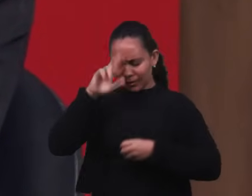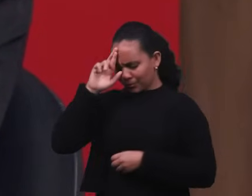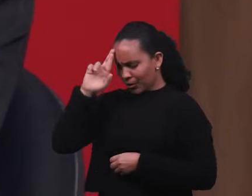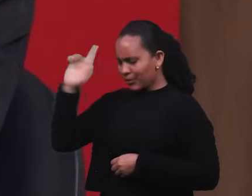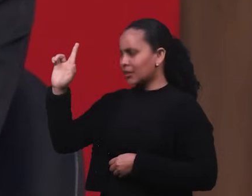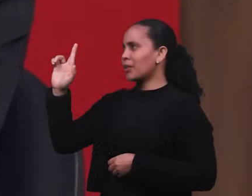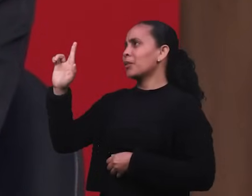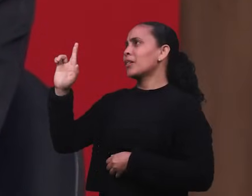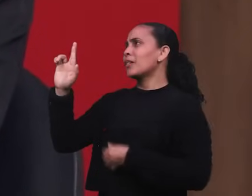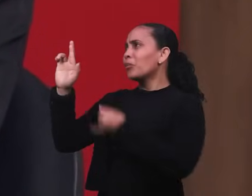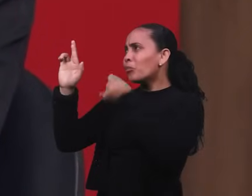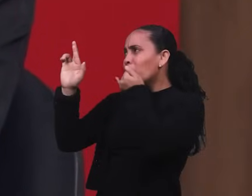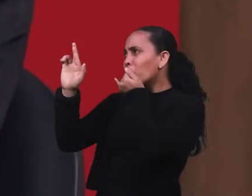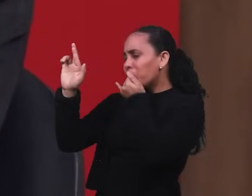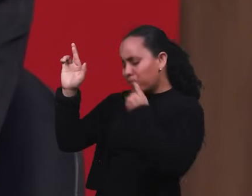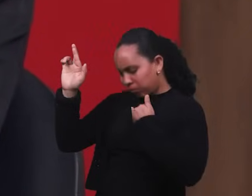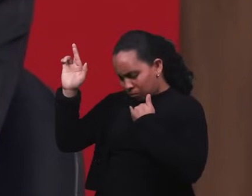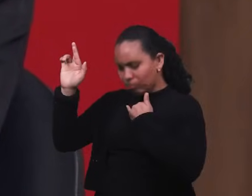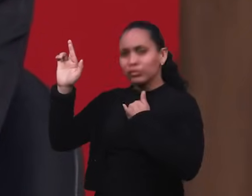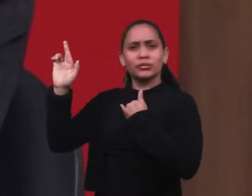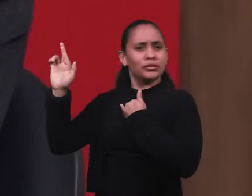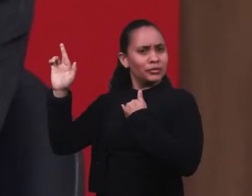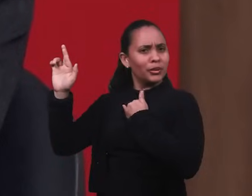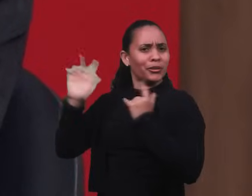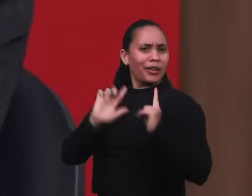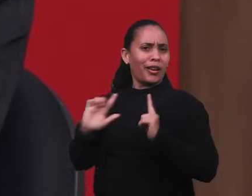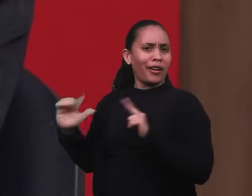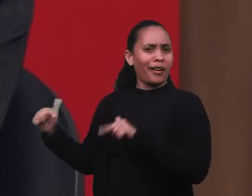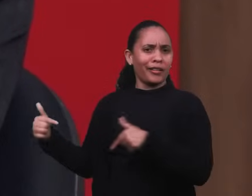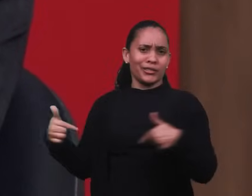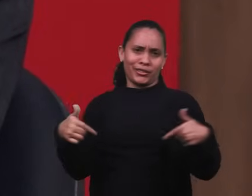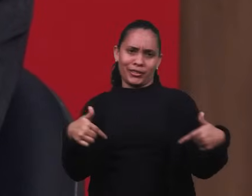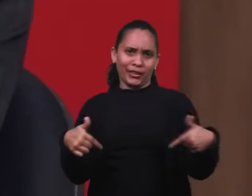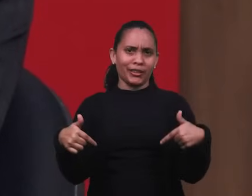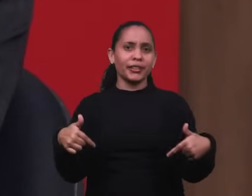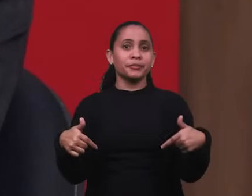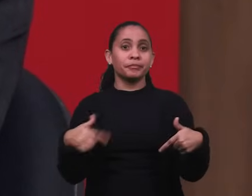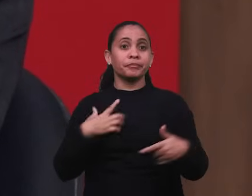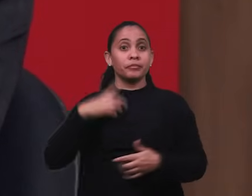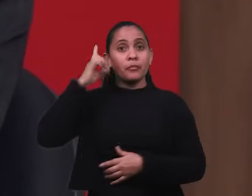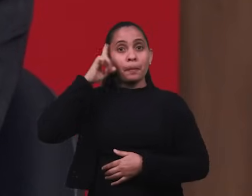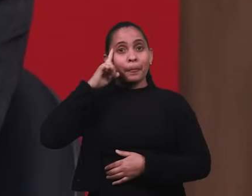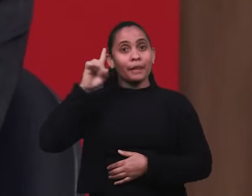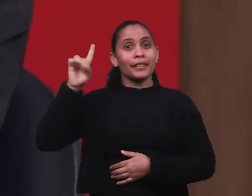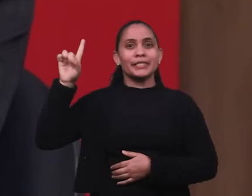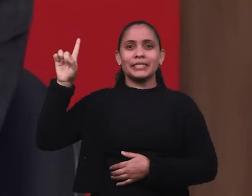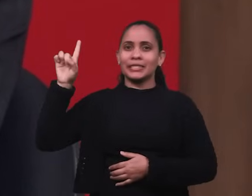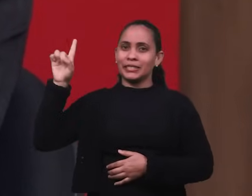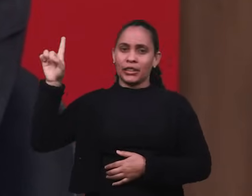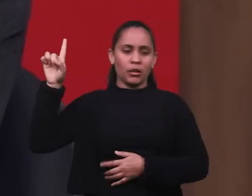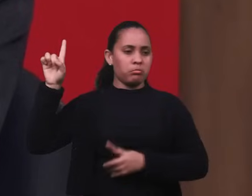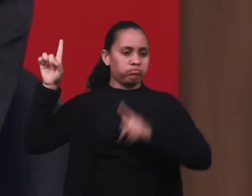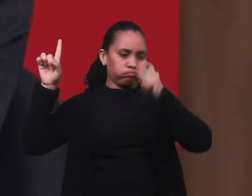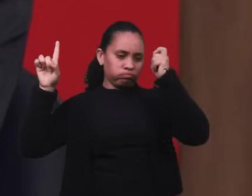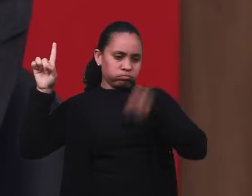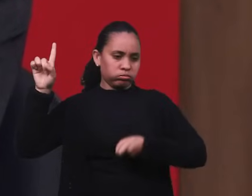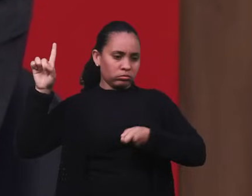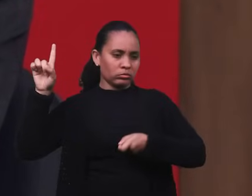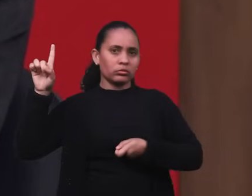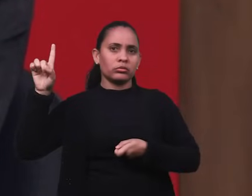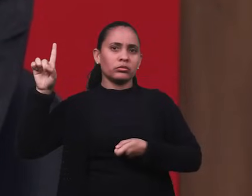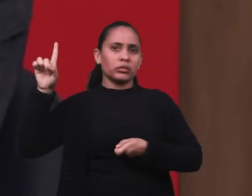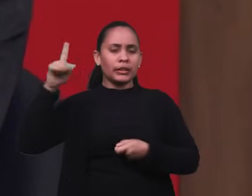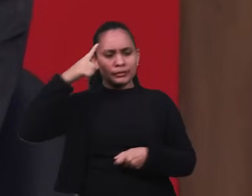Senhor, Deus operaria, porque Deus ele não predeterminou as